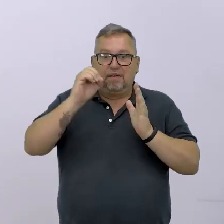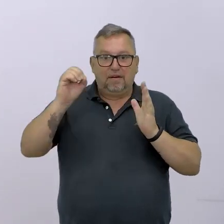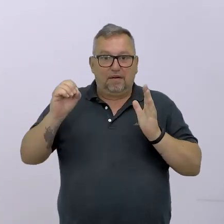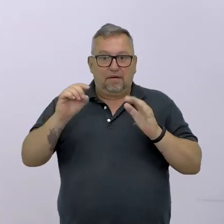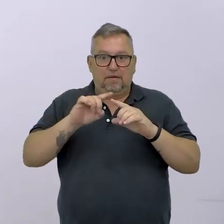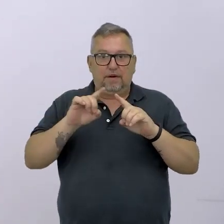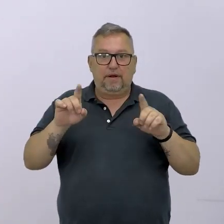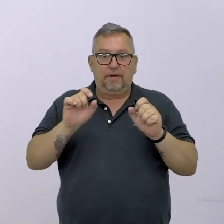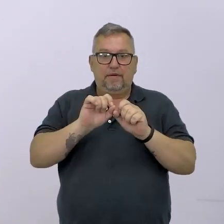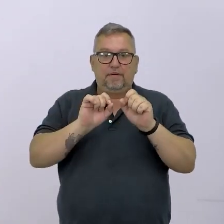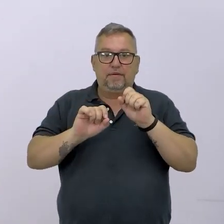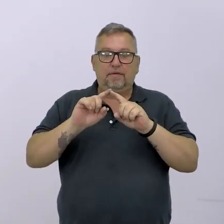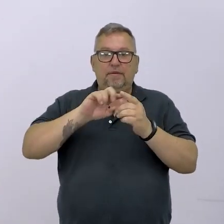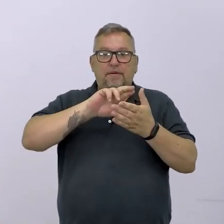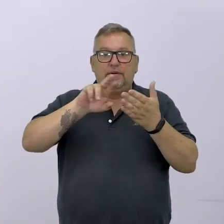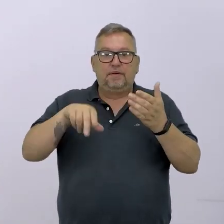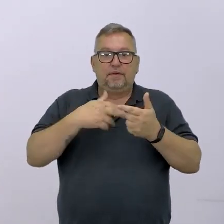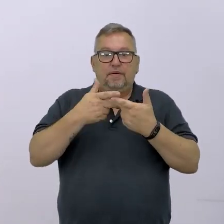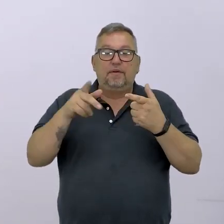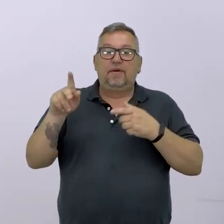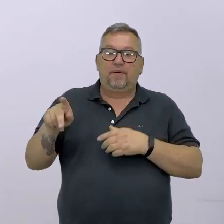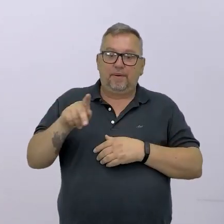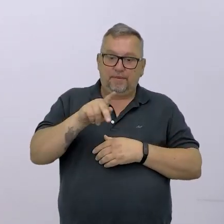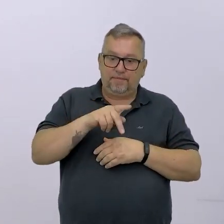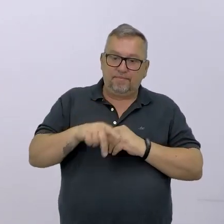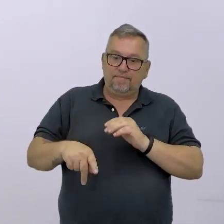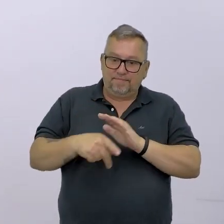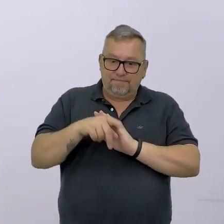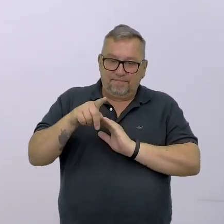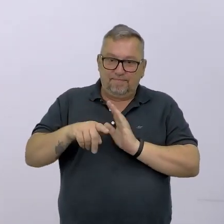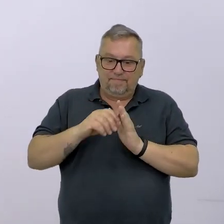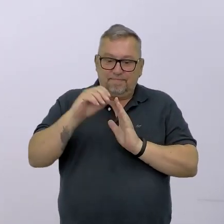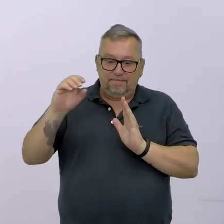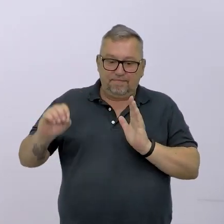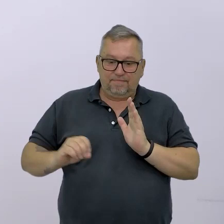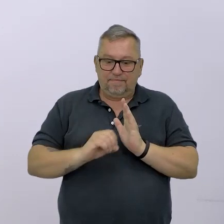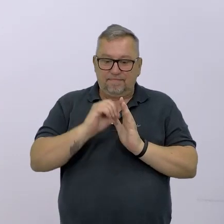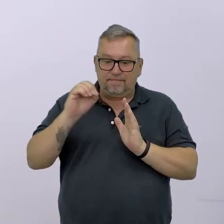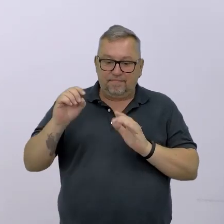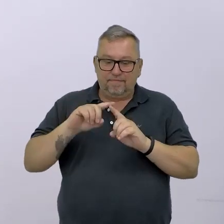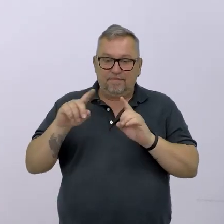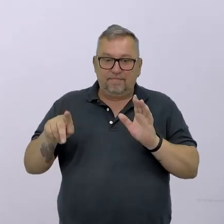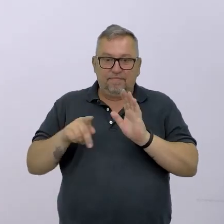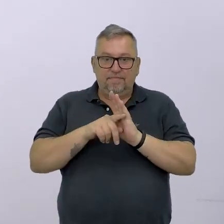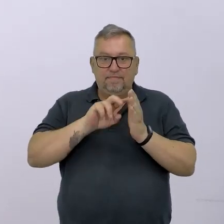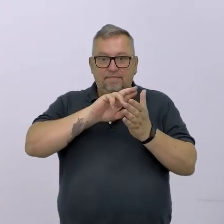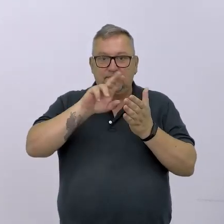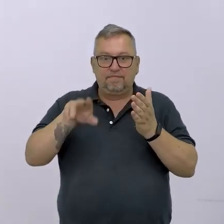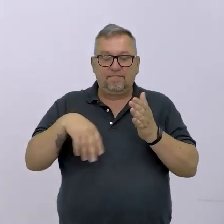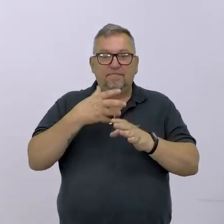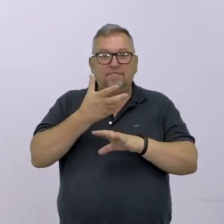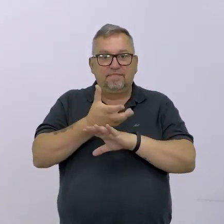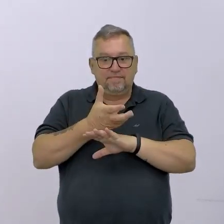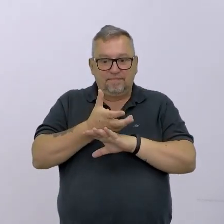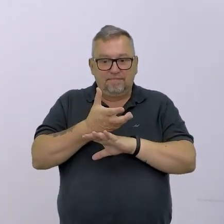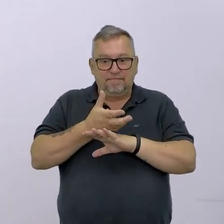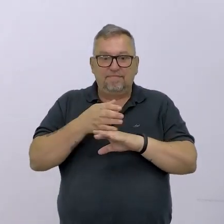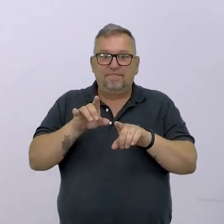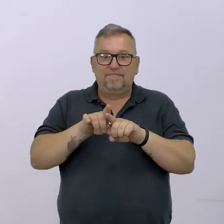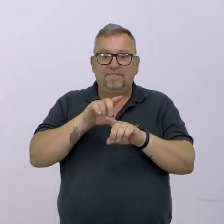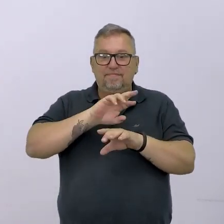tem vários vídeos de diversos professores daqui do Centro de Mídias, das diferentes disciplinas, dos